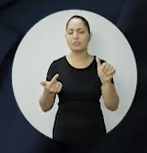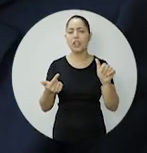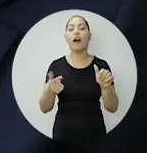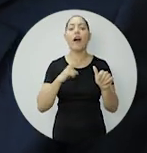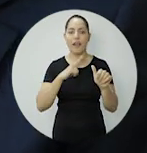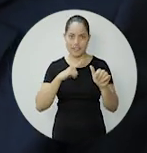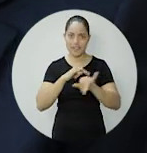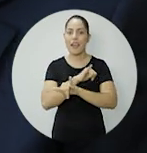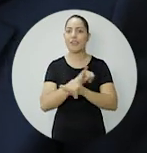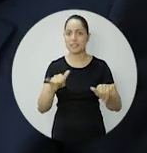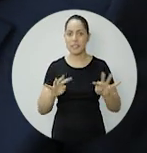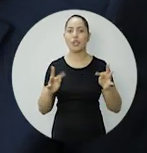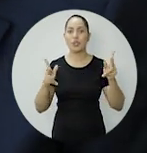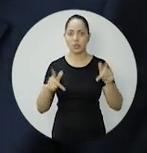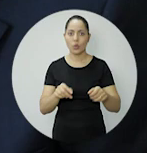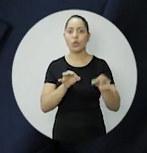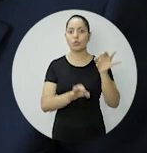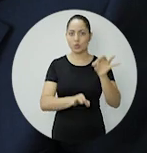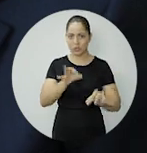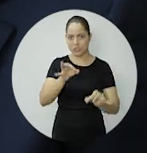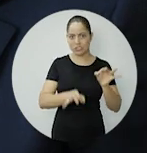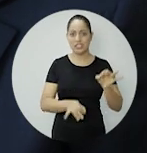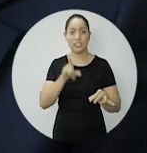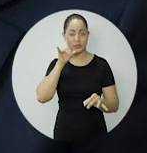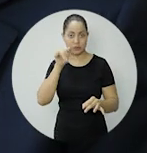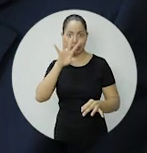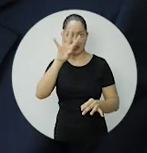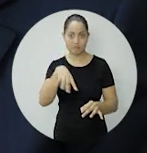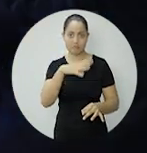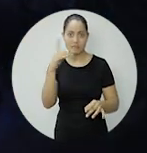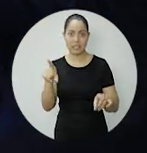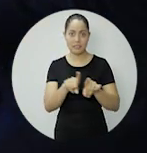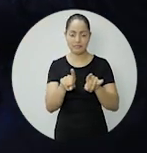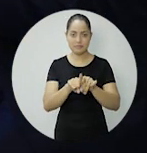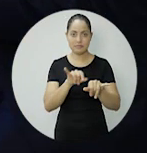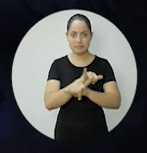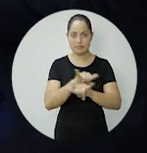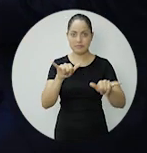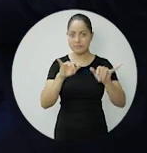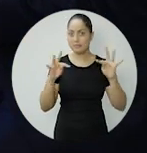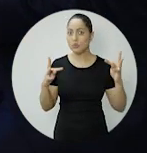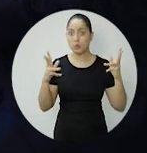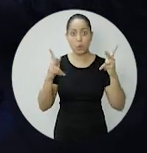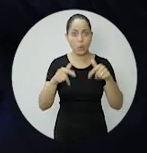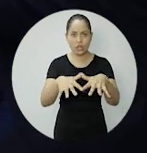audiências, então o ProADV já tem a inteligência de ler tanto nos andamentos quanto nas